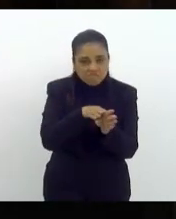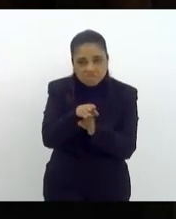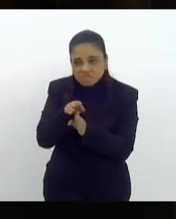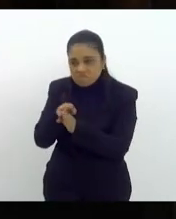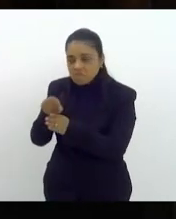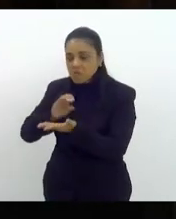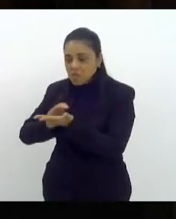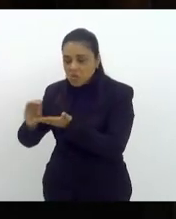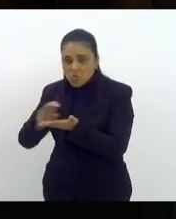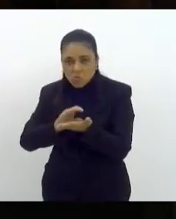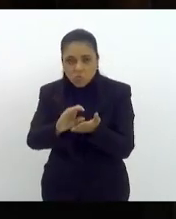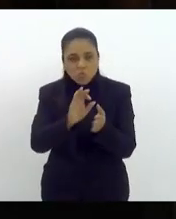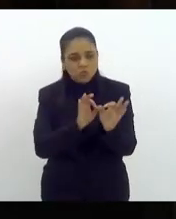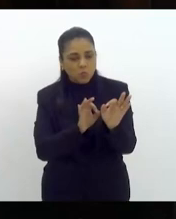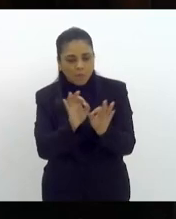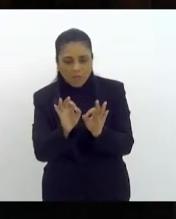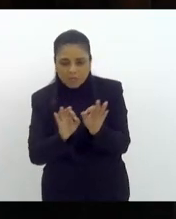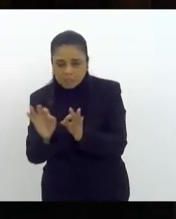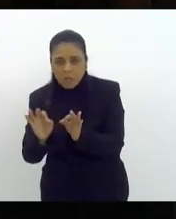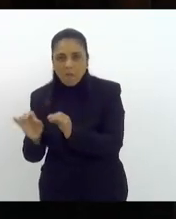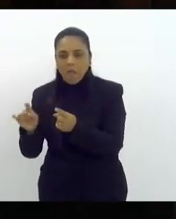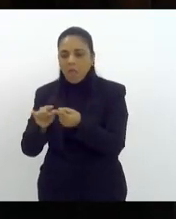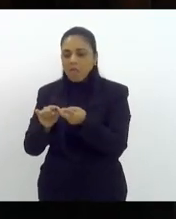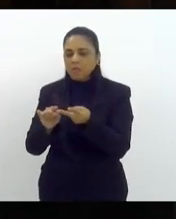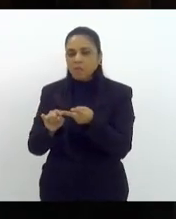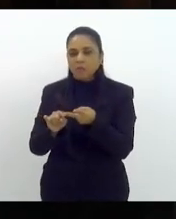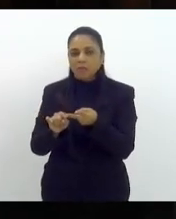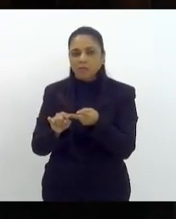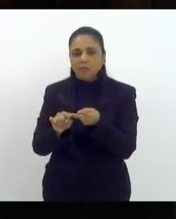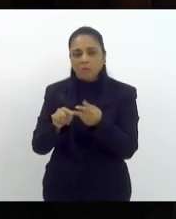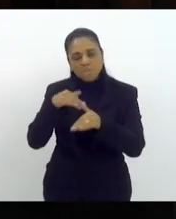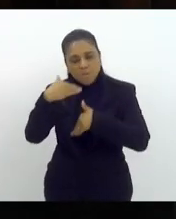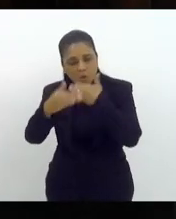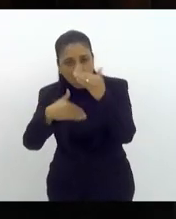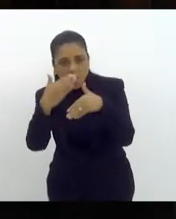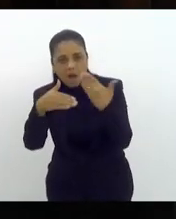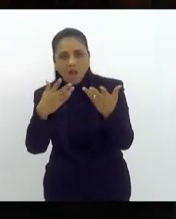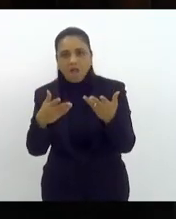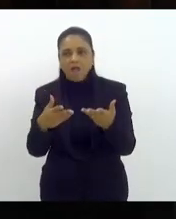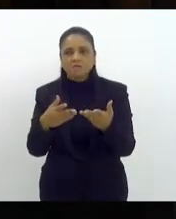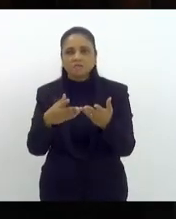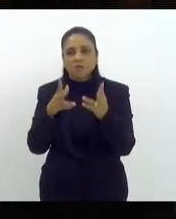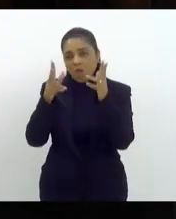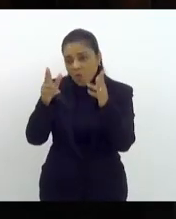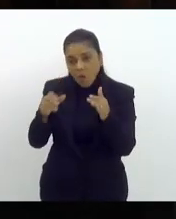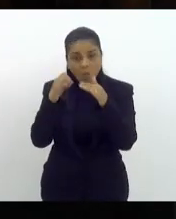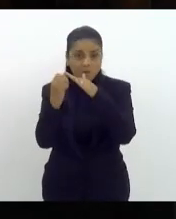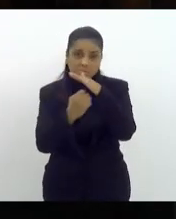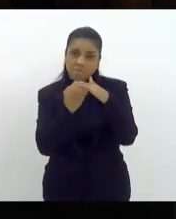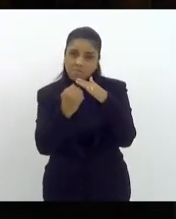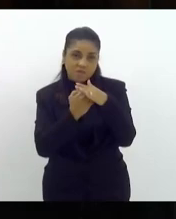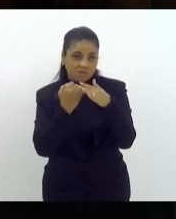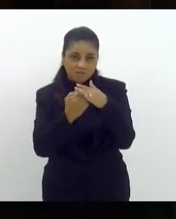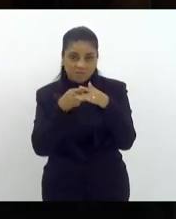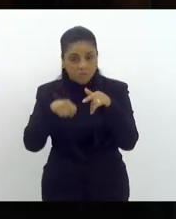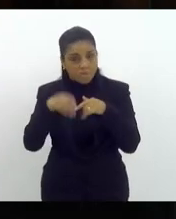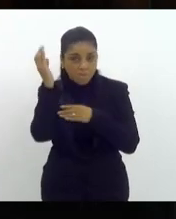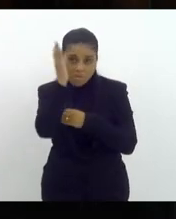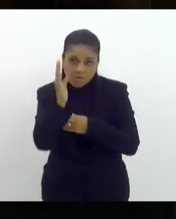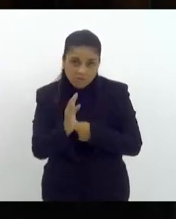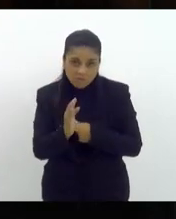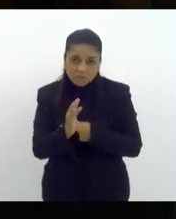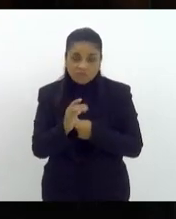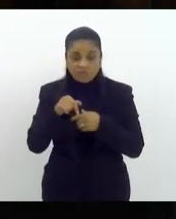de planejamento né de progresso enfim e hoje infelizmente a Matriz